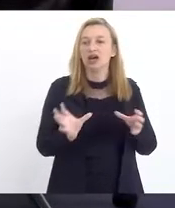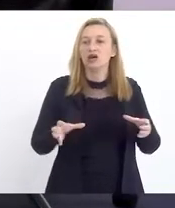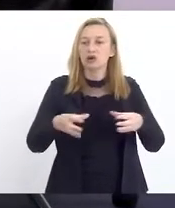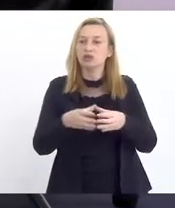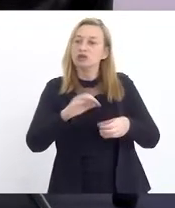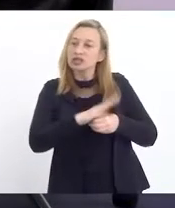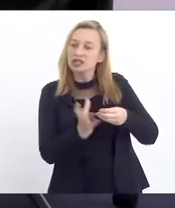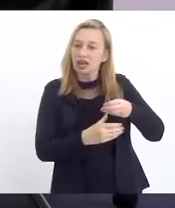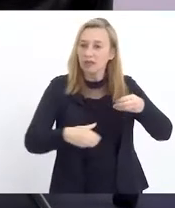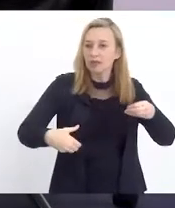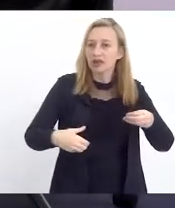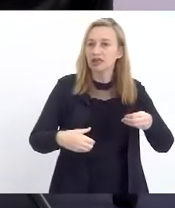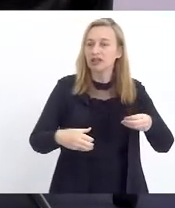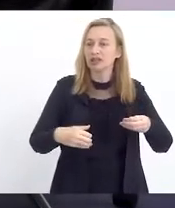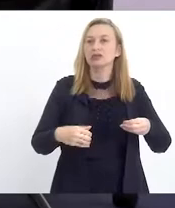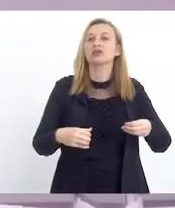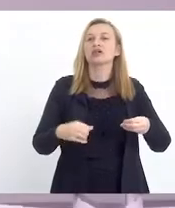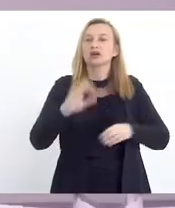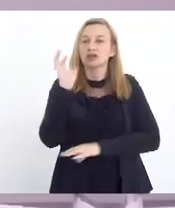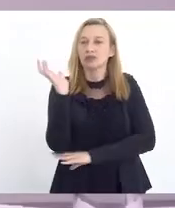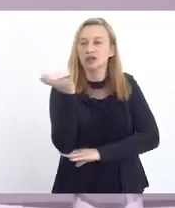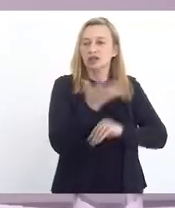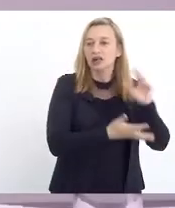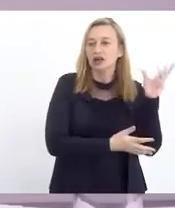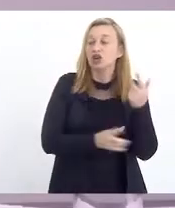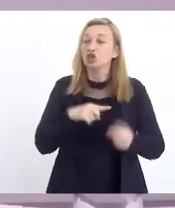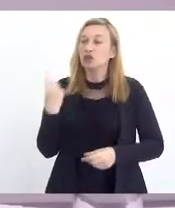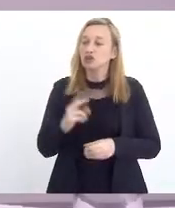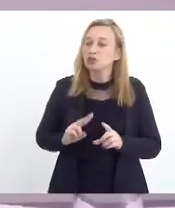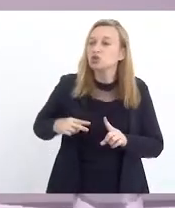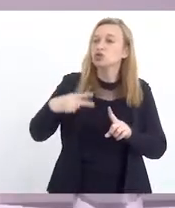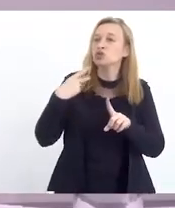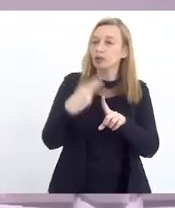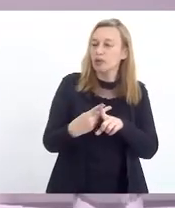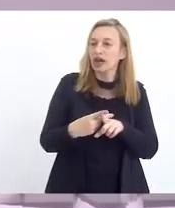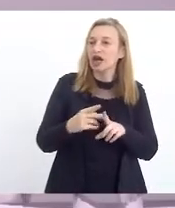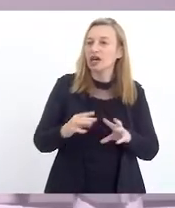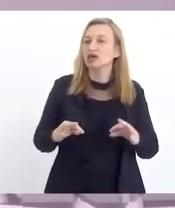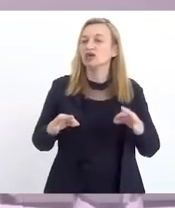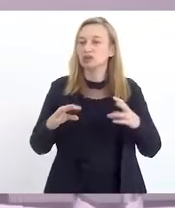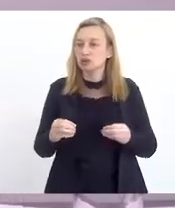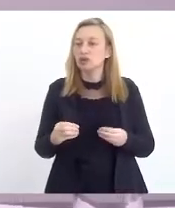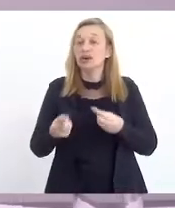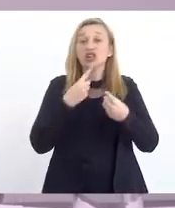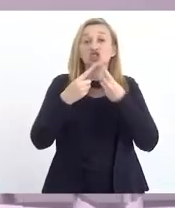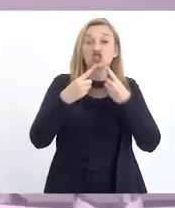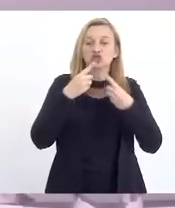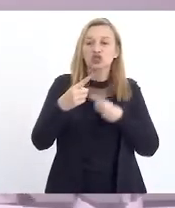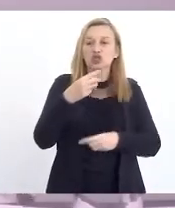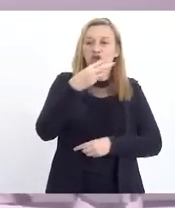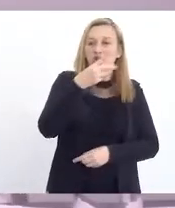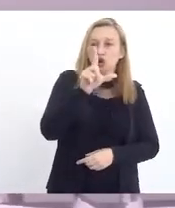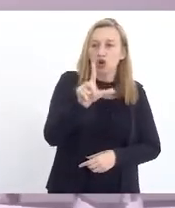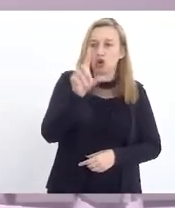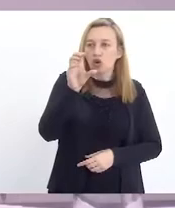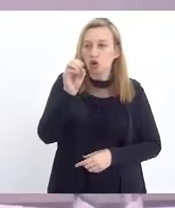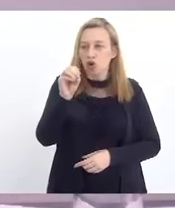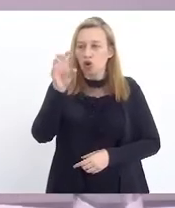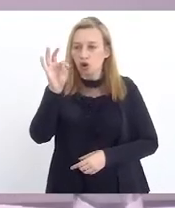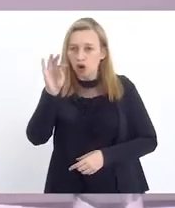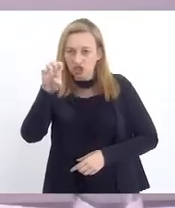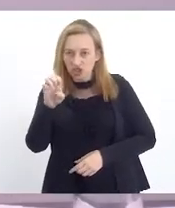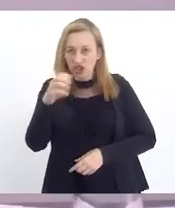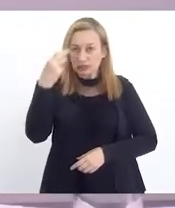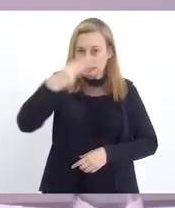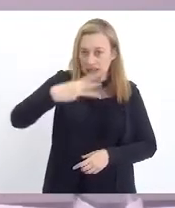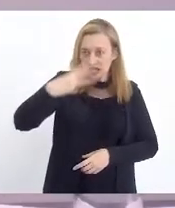desdobrar na próxima audiência, que eu espero que grande parte venha também participar, que é para discutir o lote 3, que